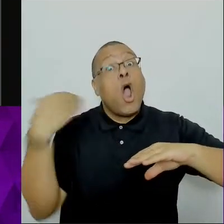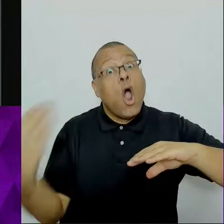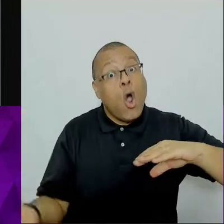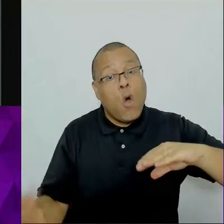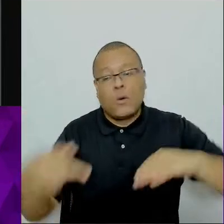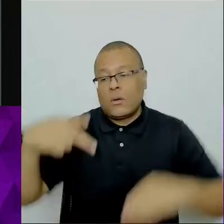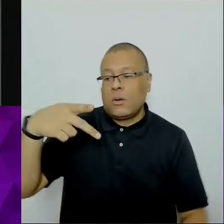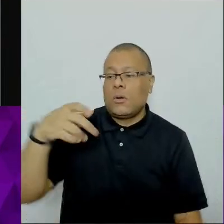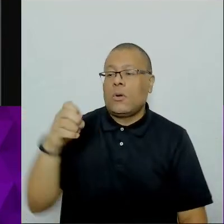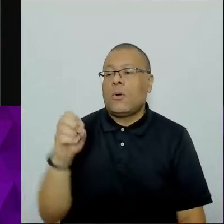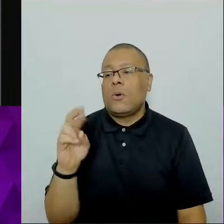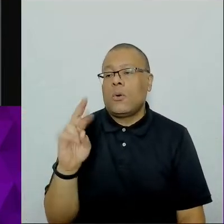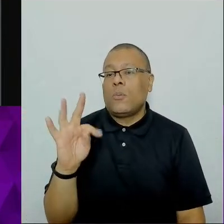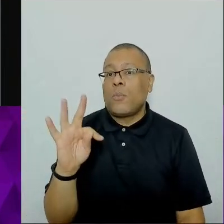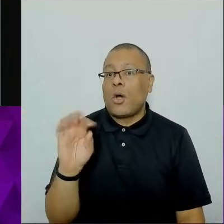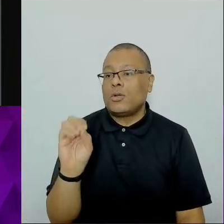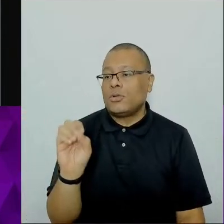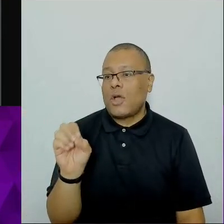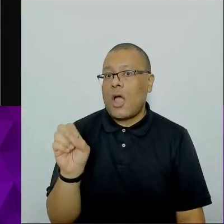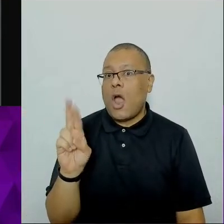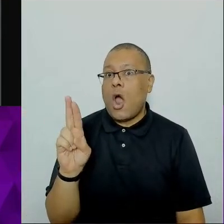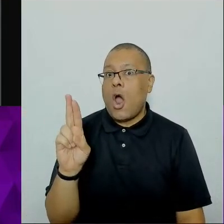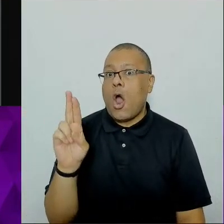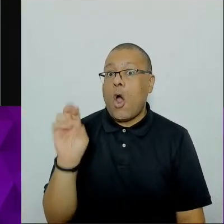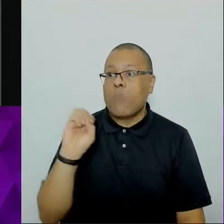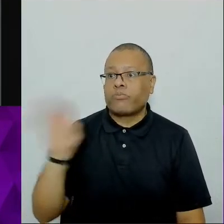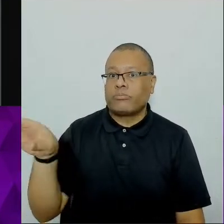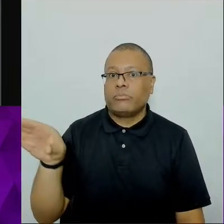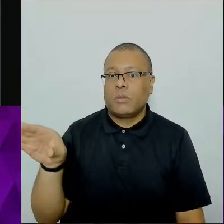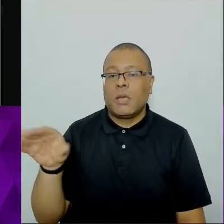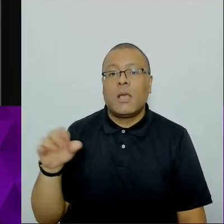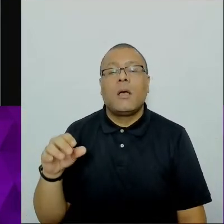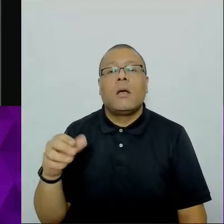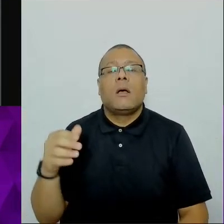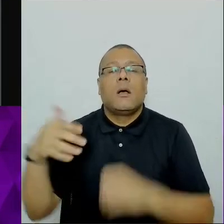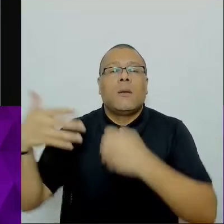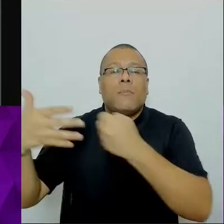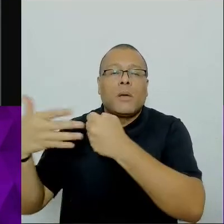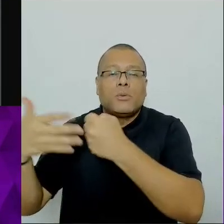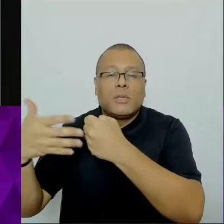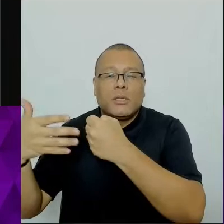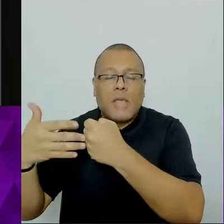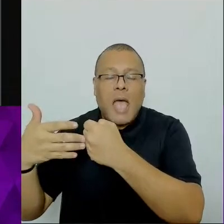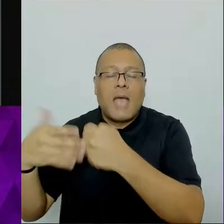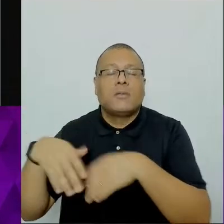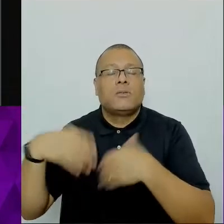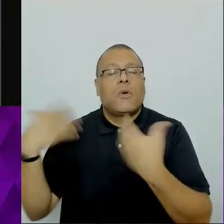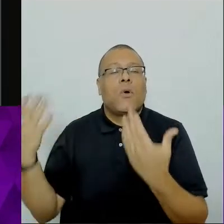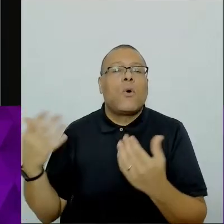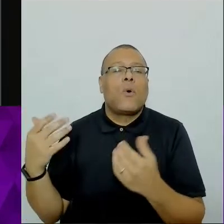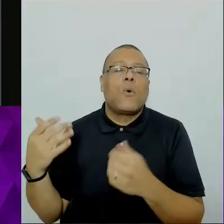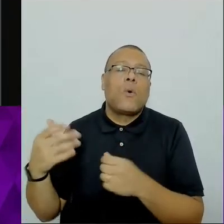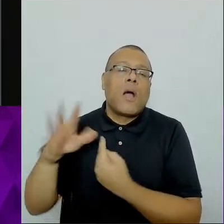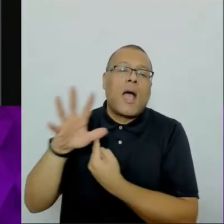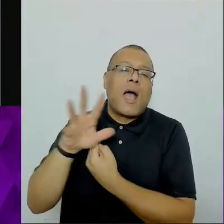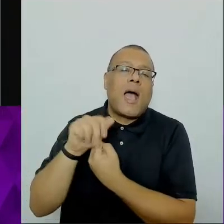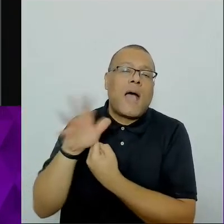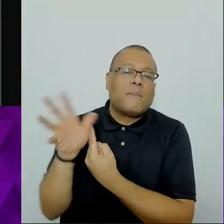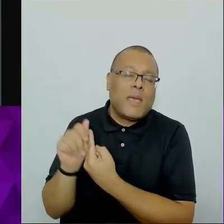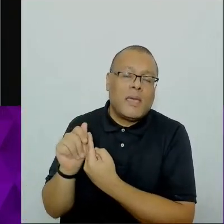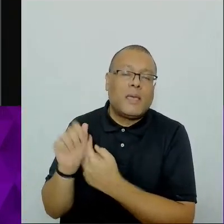gente vai sair do core, ou seja, salvar no banco de dados, enviar dados para uma fila, sei lá, ter que